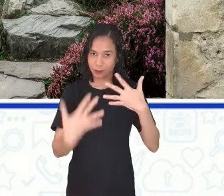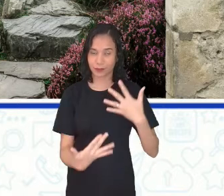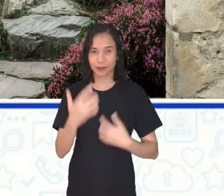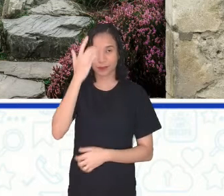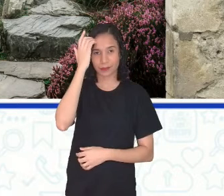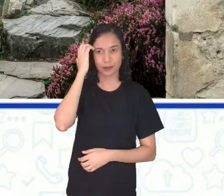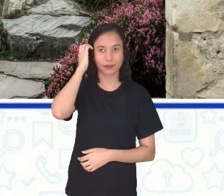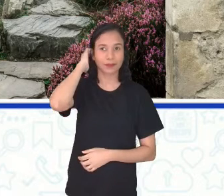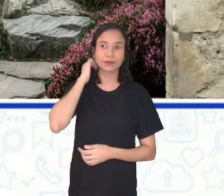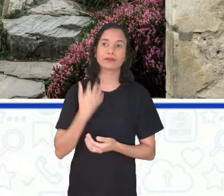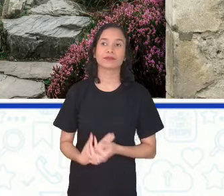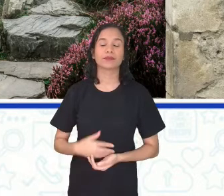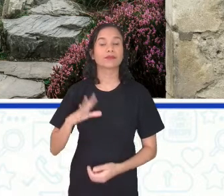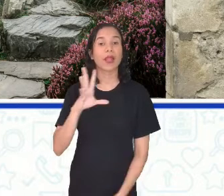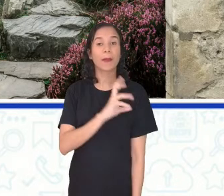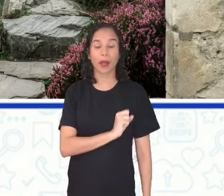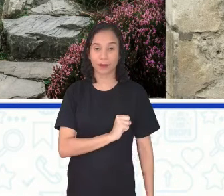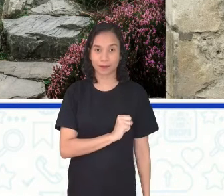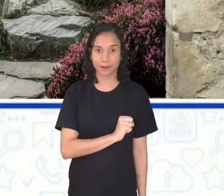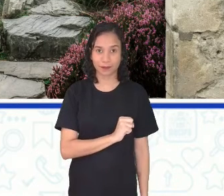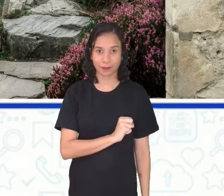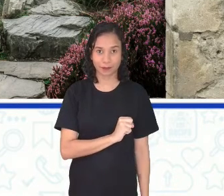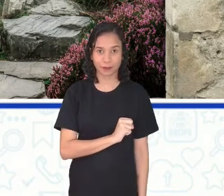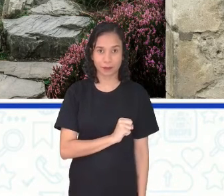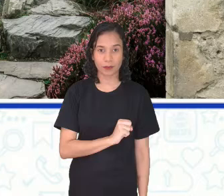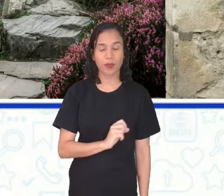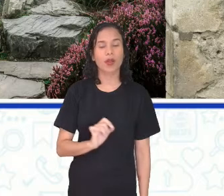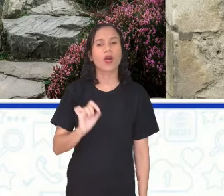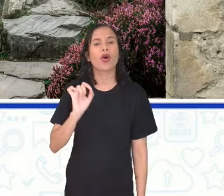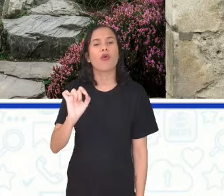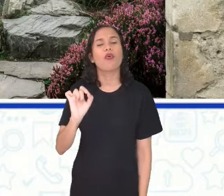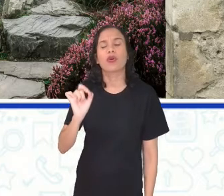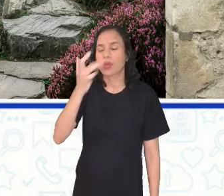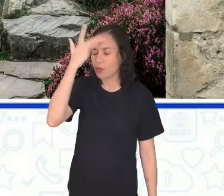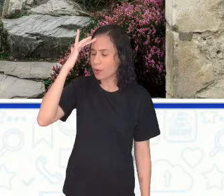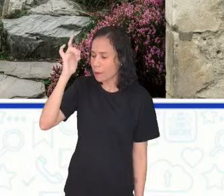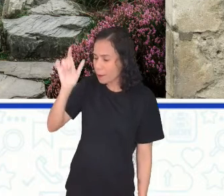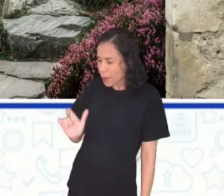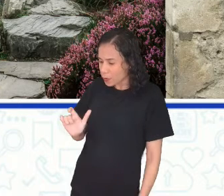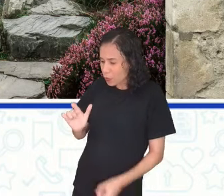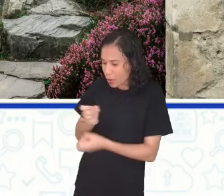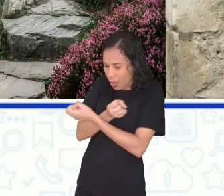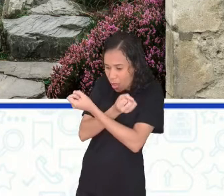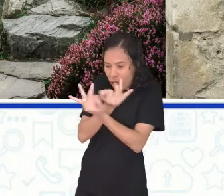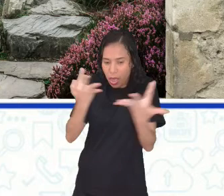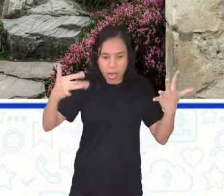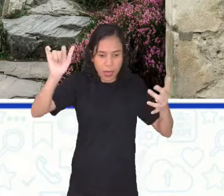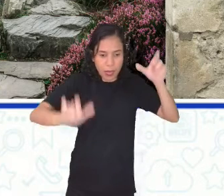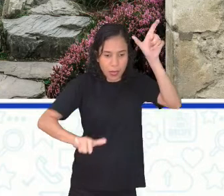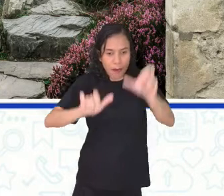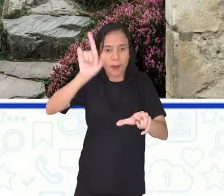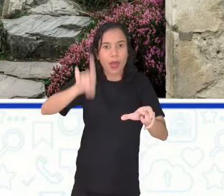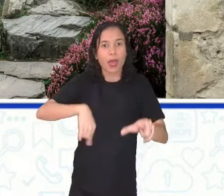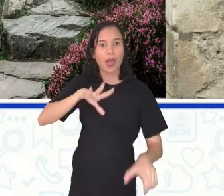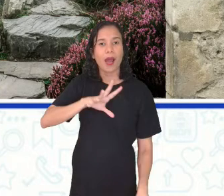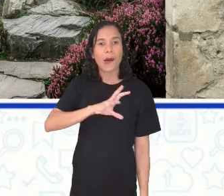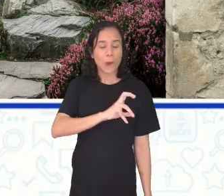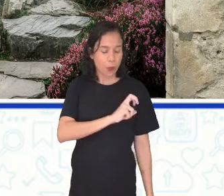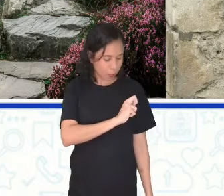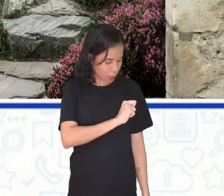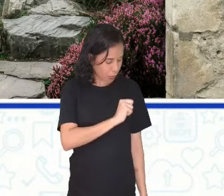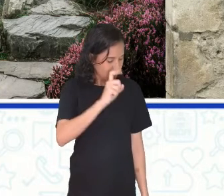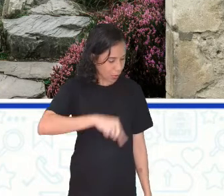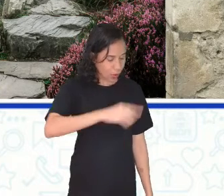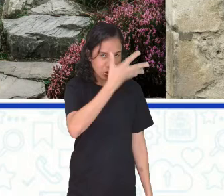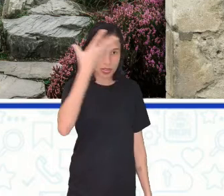tá? Vamos lá. Amar. Que pode uma criatura, se não entre criaturas, amar? Amar e